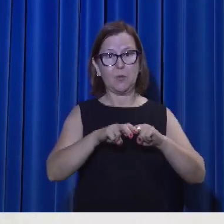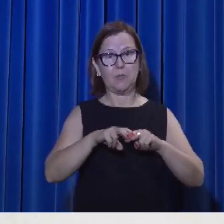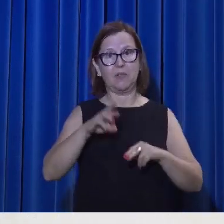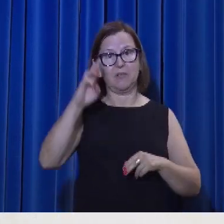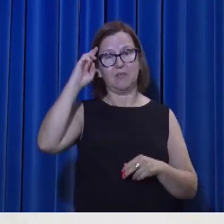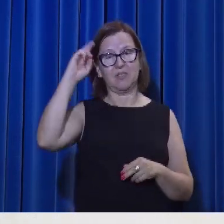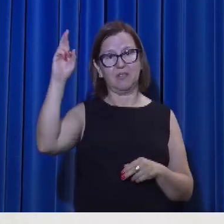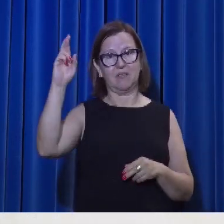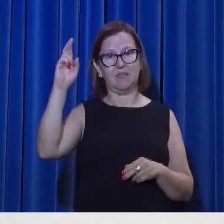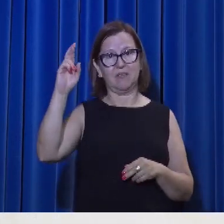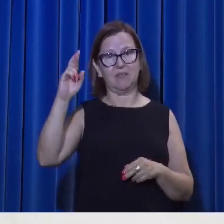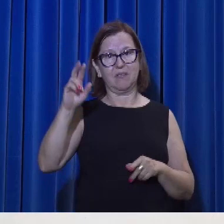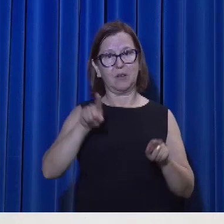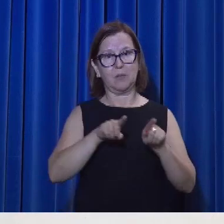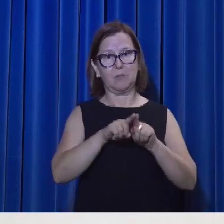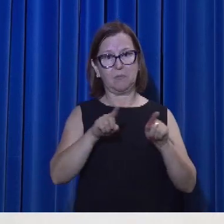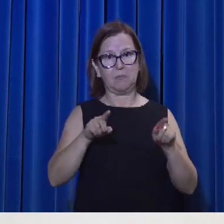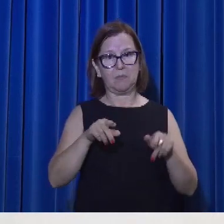é.